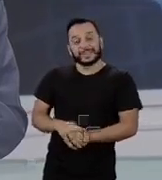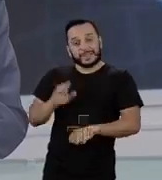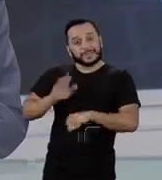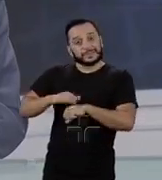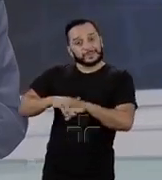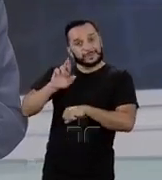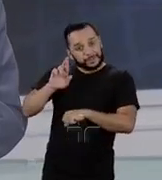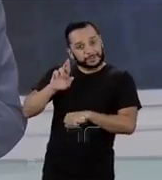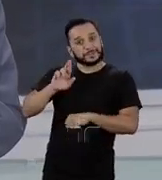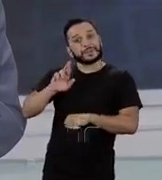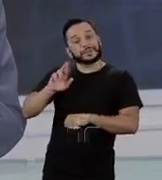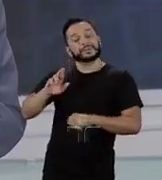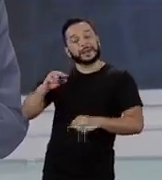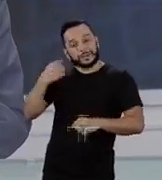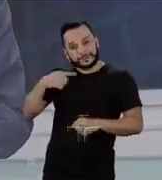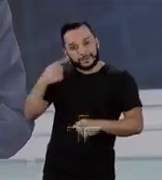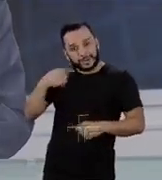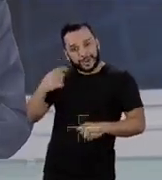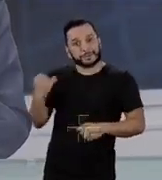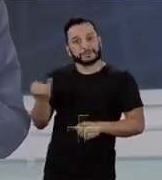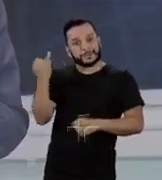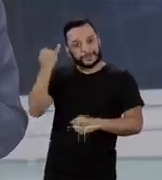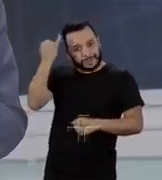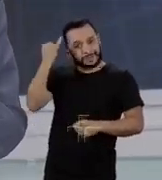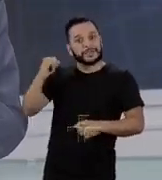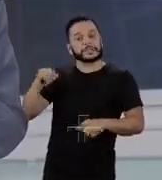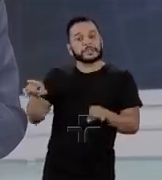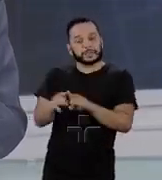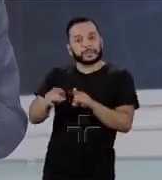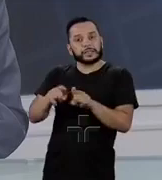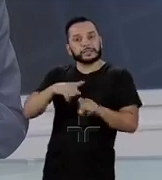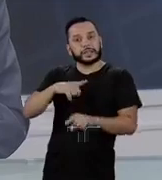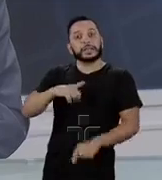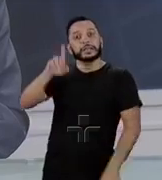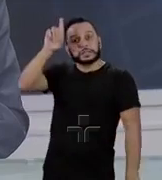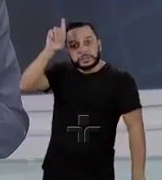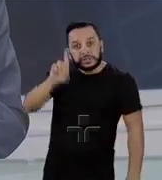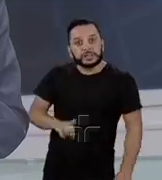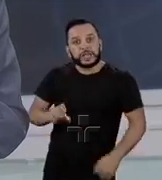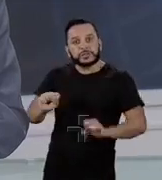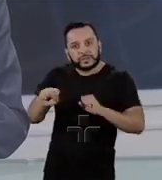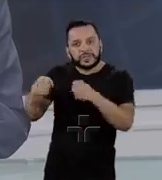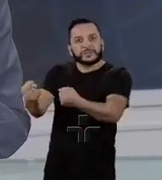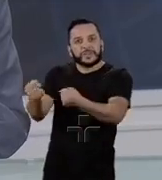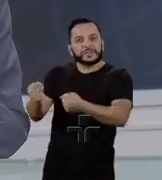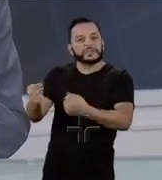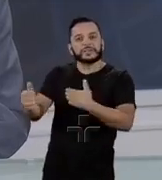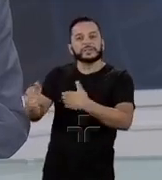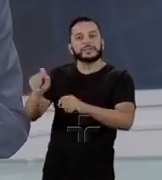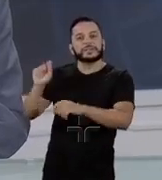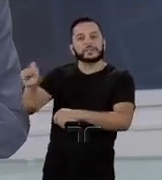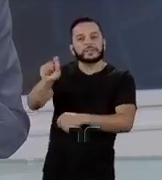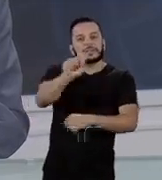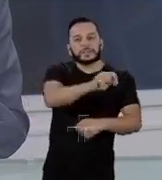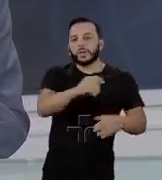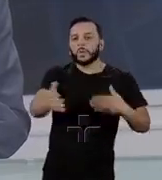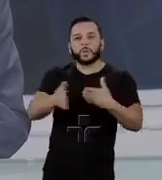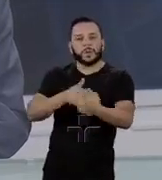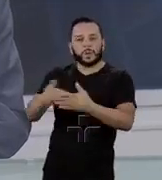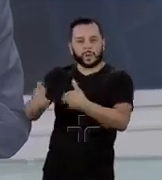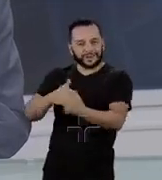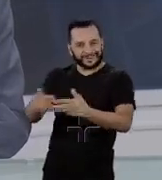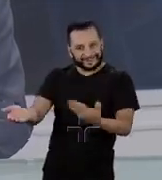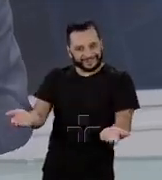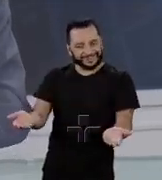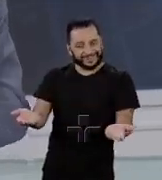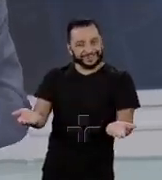do advogado e, fundamentalmente, do direito de defesa. Quando se fala em violação de uma prerrogativa profissional, está atingindo não o